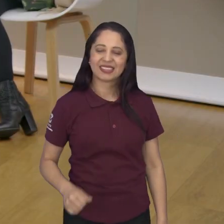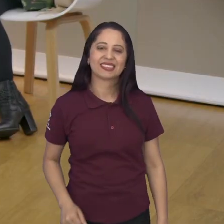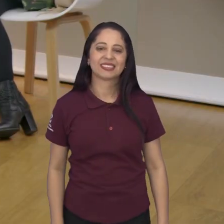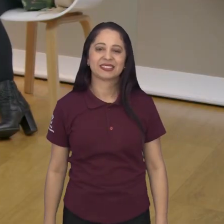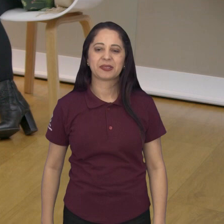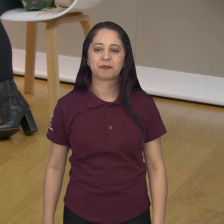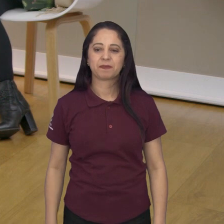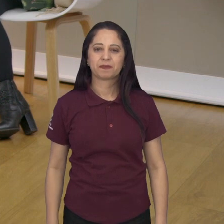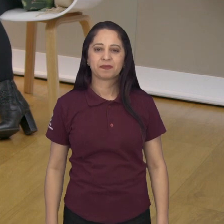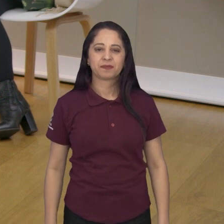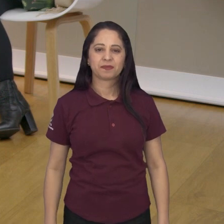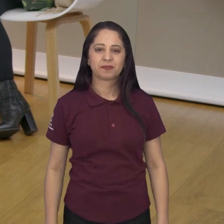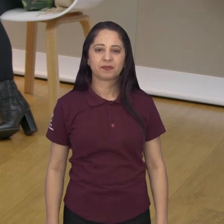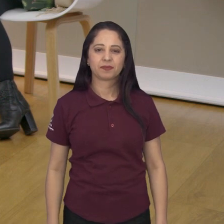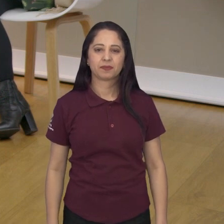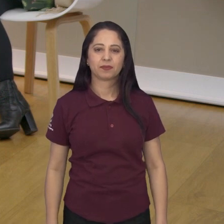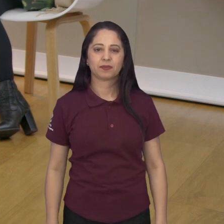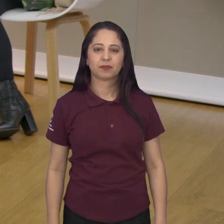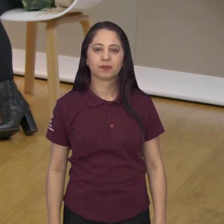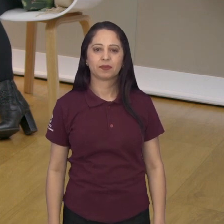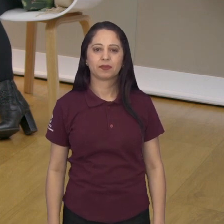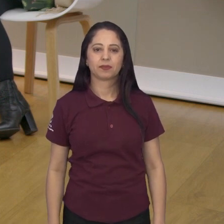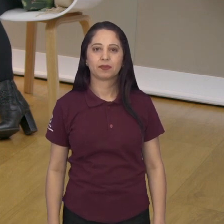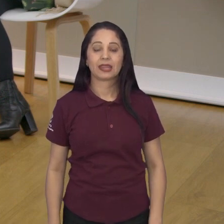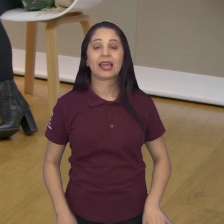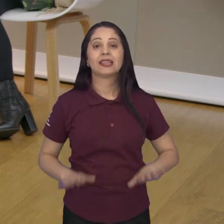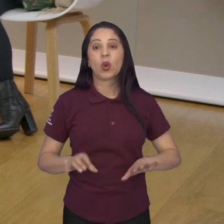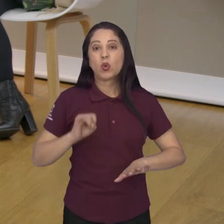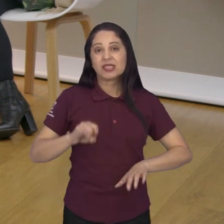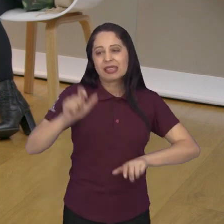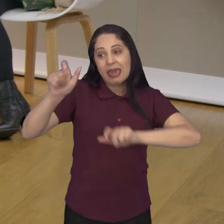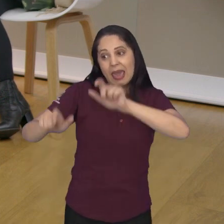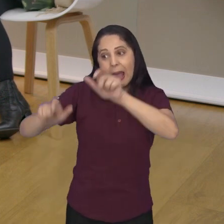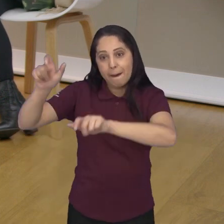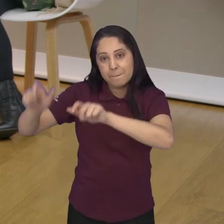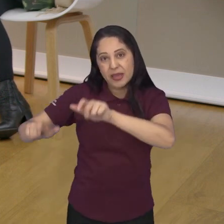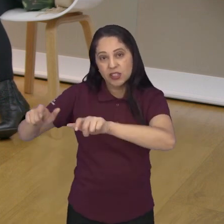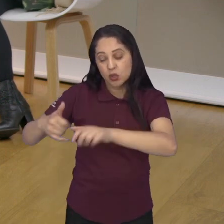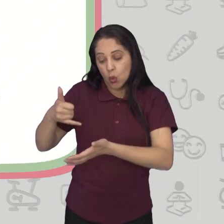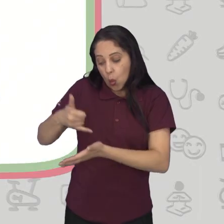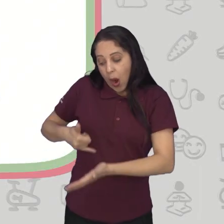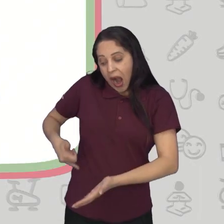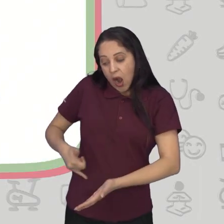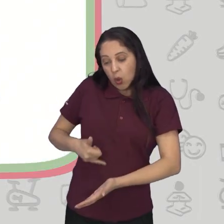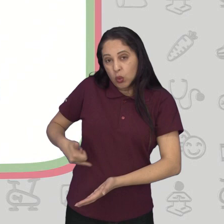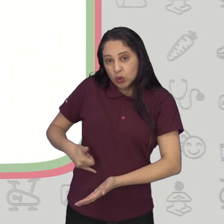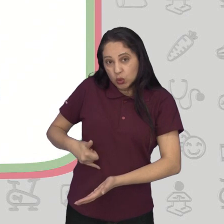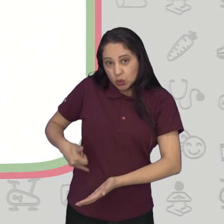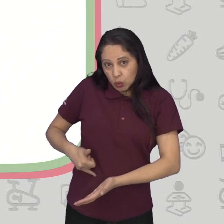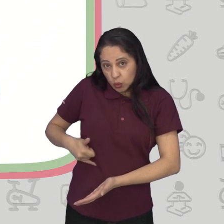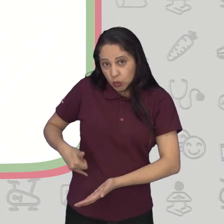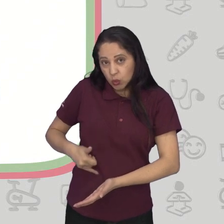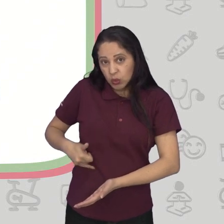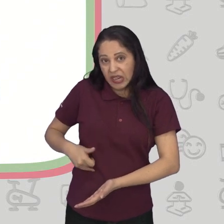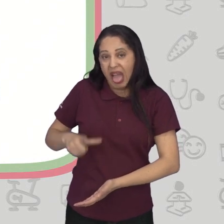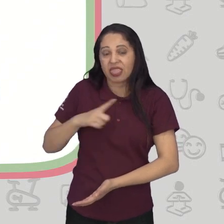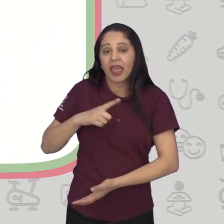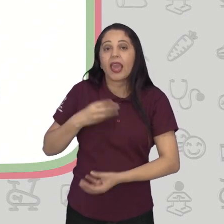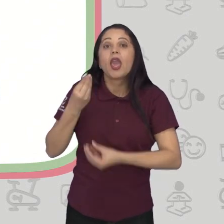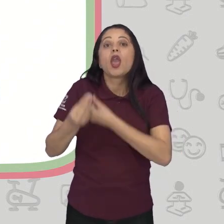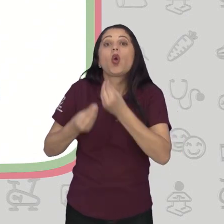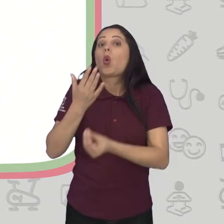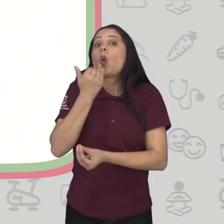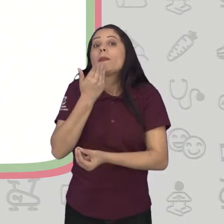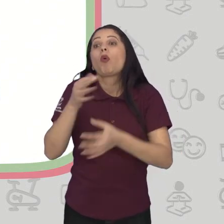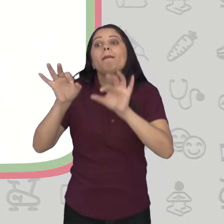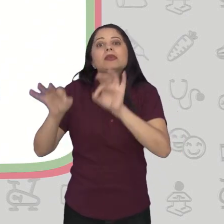obrigada, Amanda, pela pergunta. Vamos ver se tem mais alguma pergunta. Como deve ser a dieta de uma pessoa que tem gordura no fígado? Michele de Paula,